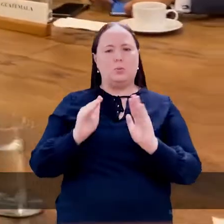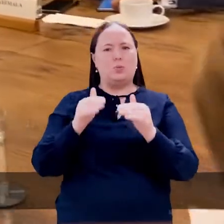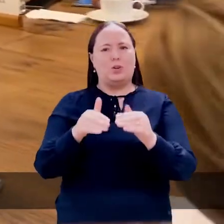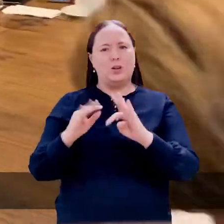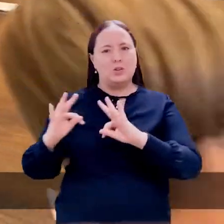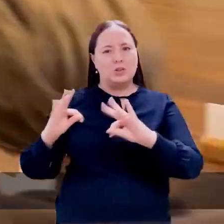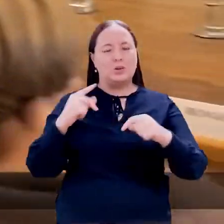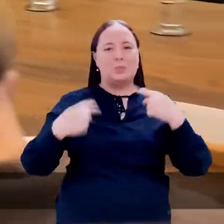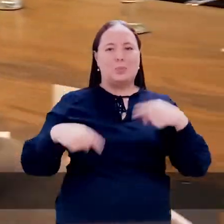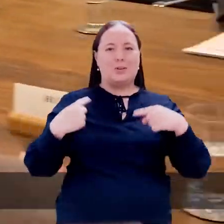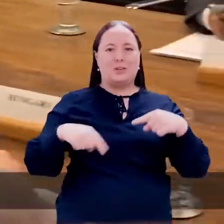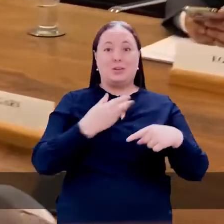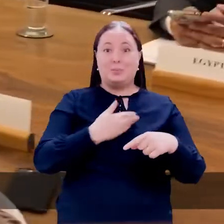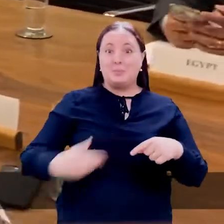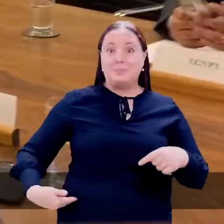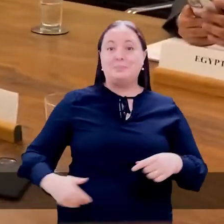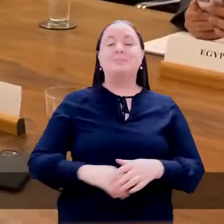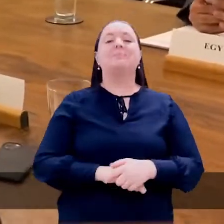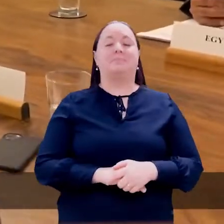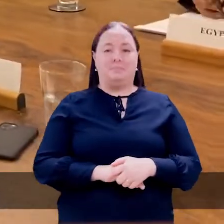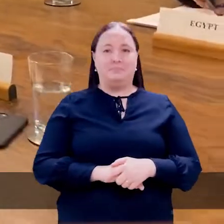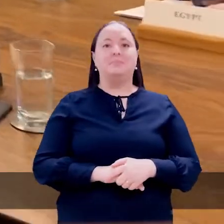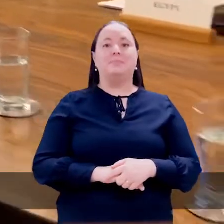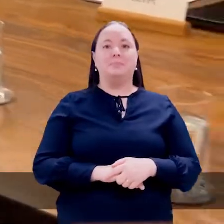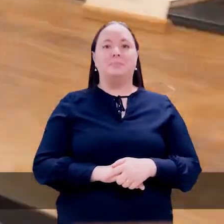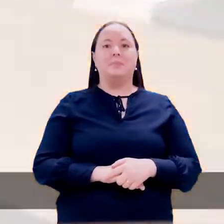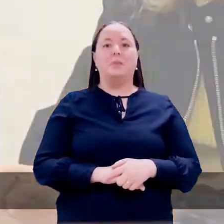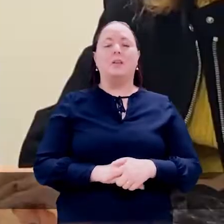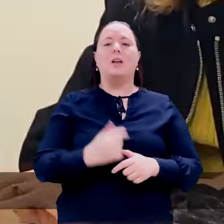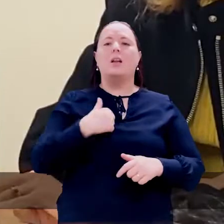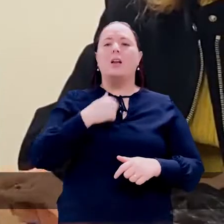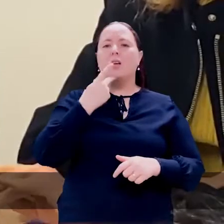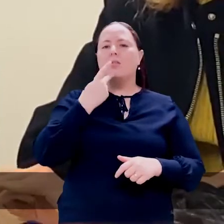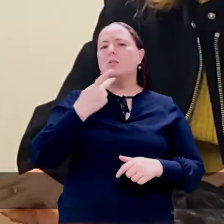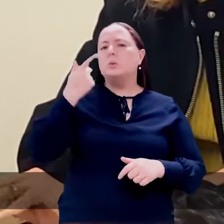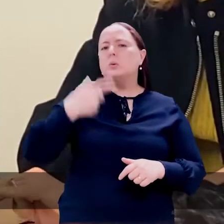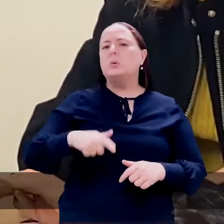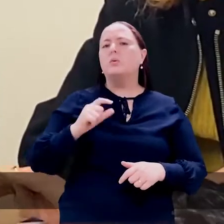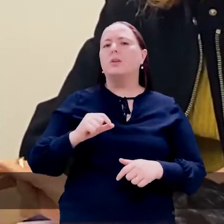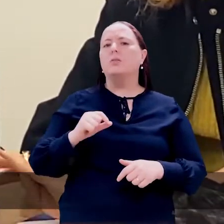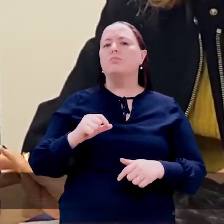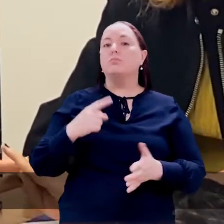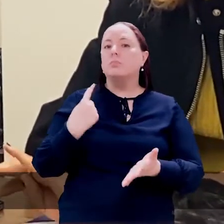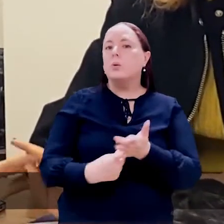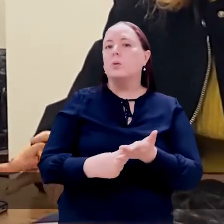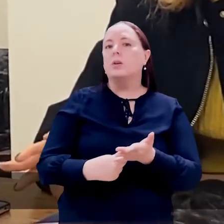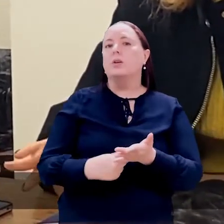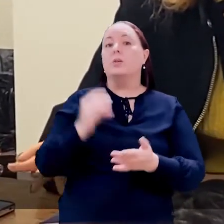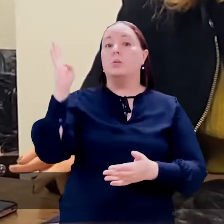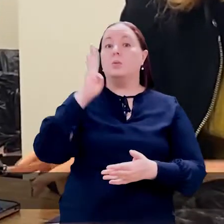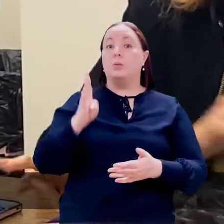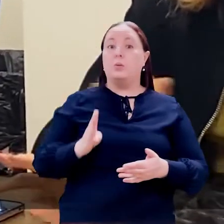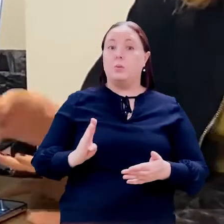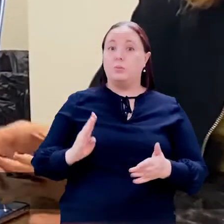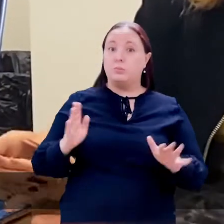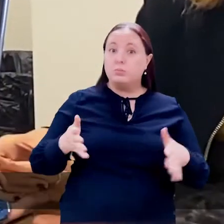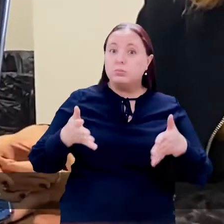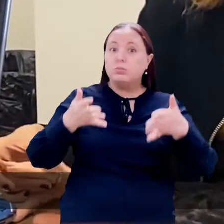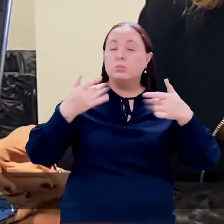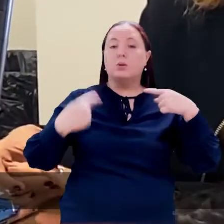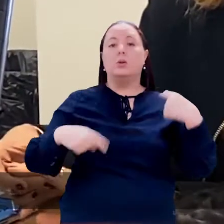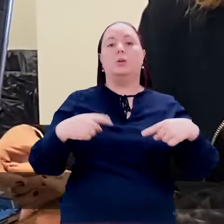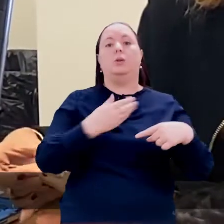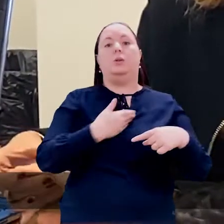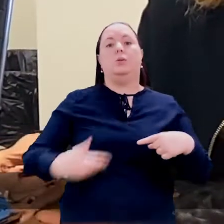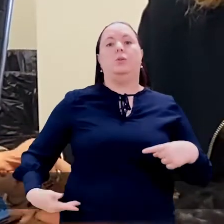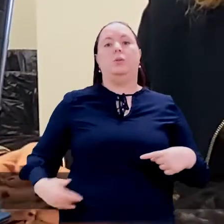no centro de toda e cada política pública. Ao tempo em que reitero o comprometimento brasileiro com a promoção